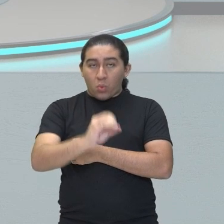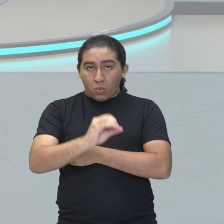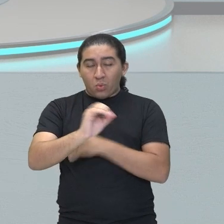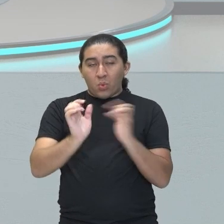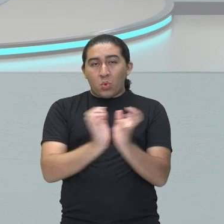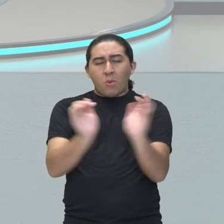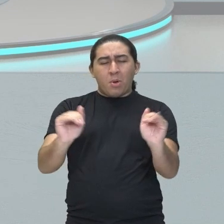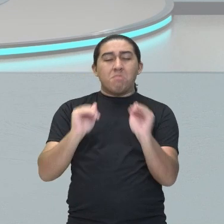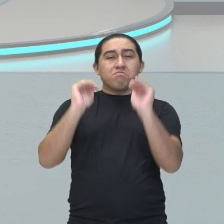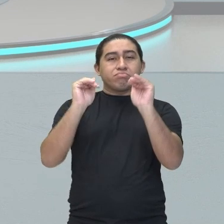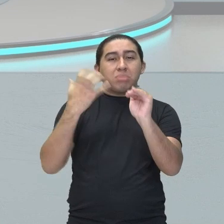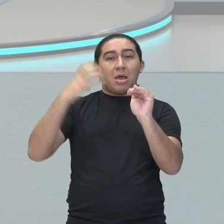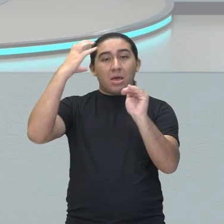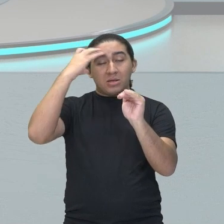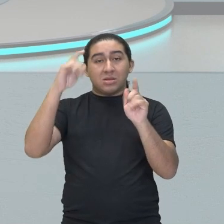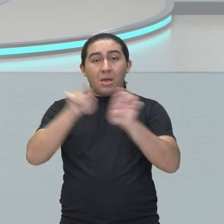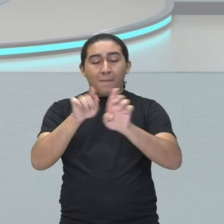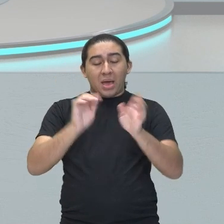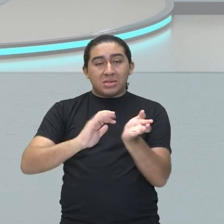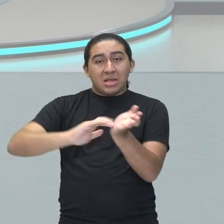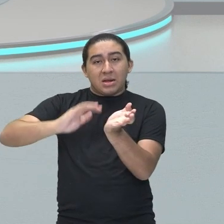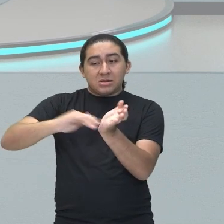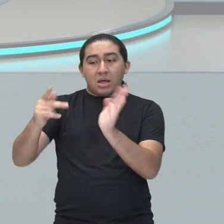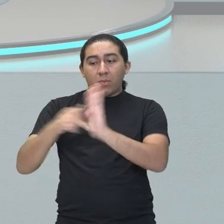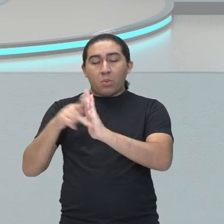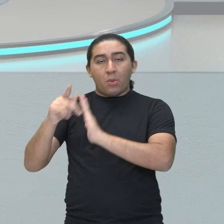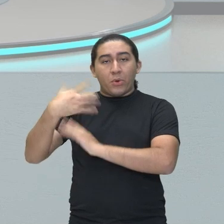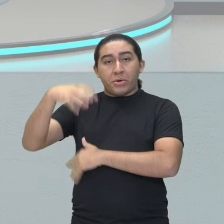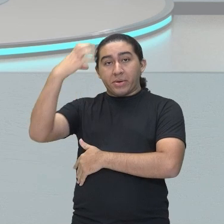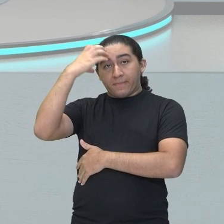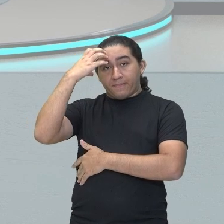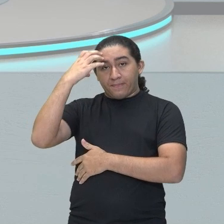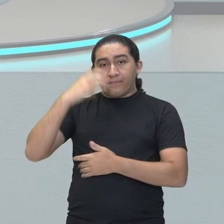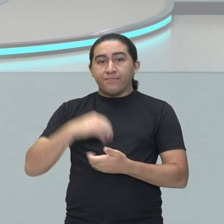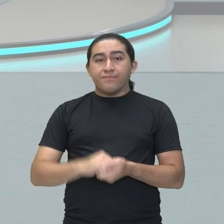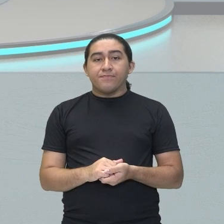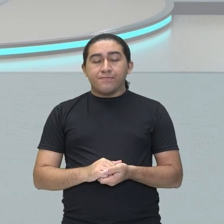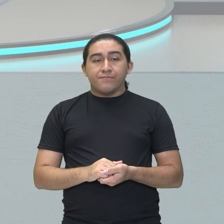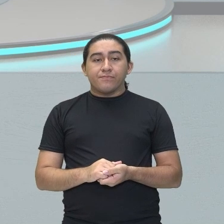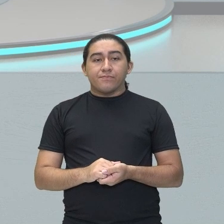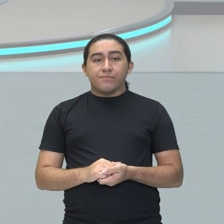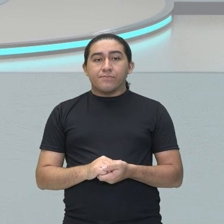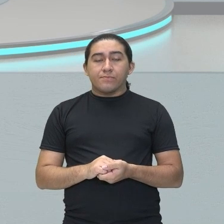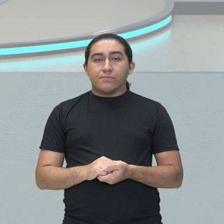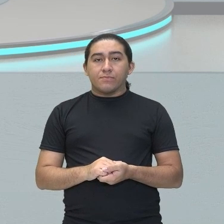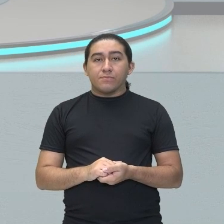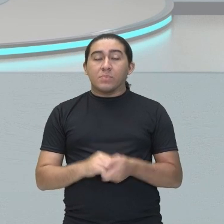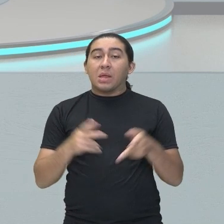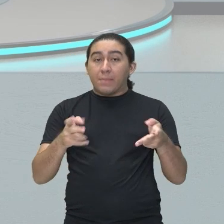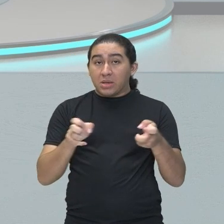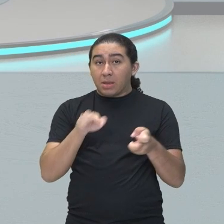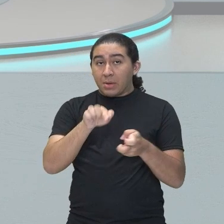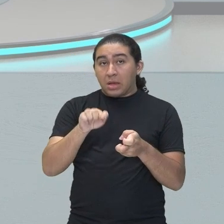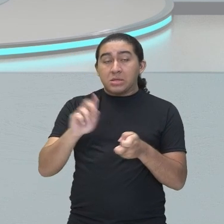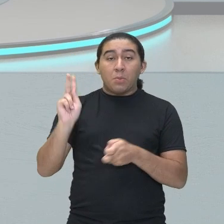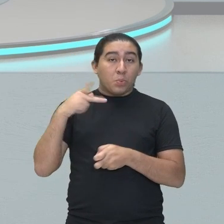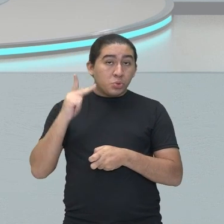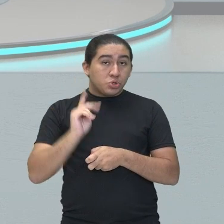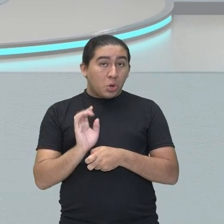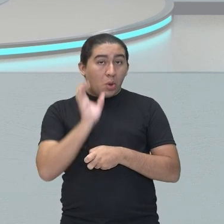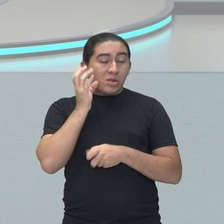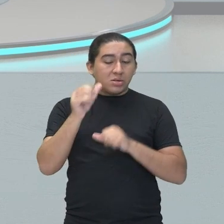nomeou secretário do reino. Então, como nós vemos, como a política acontece, né?